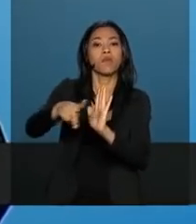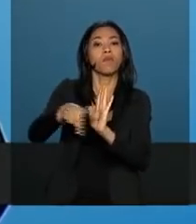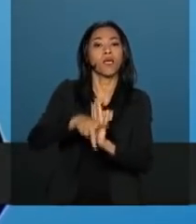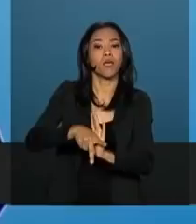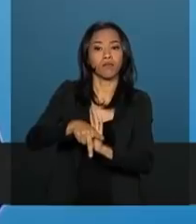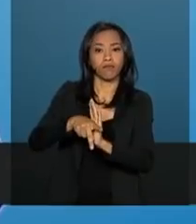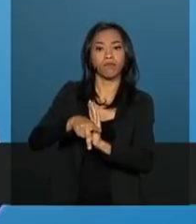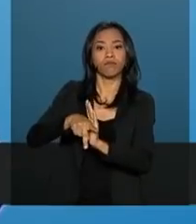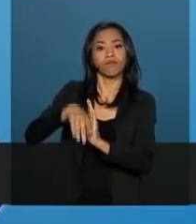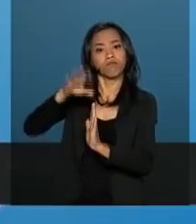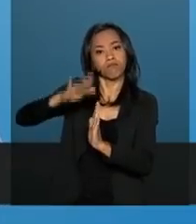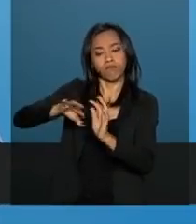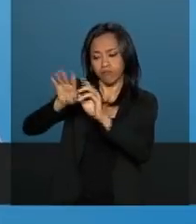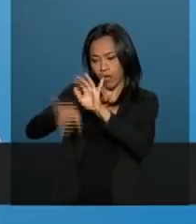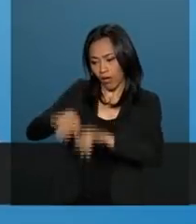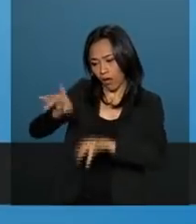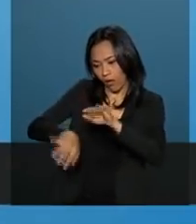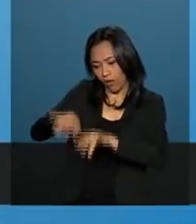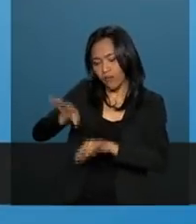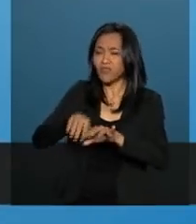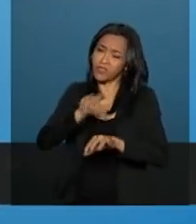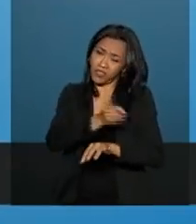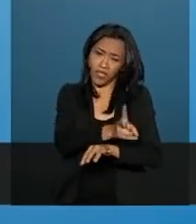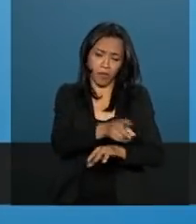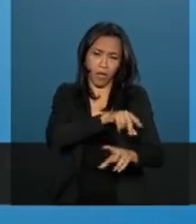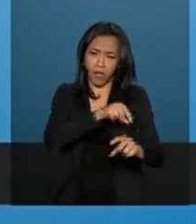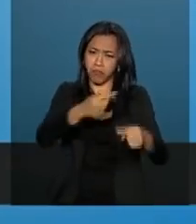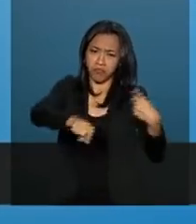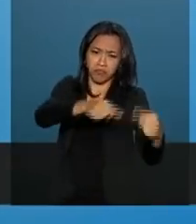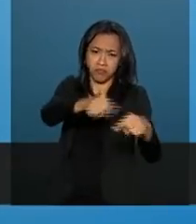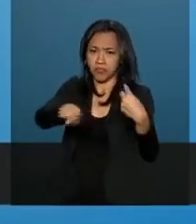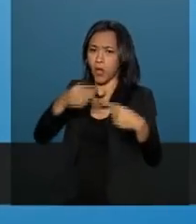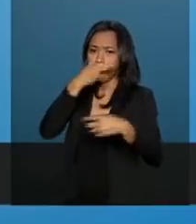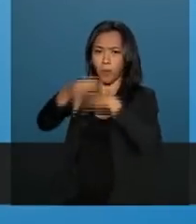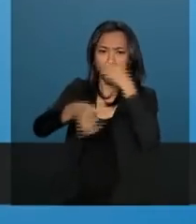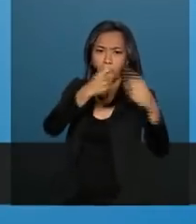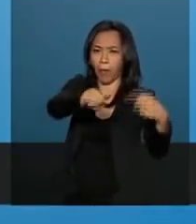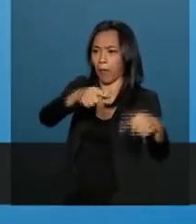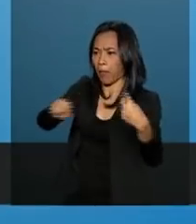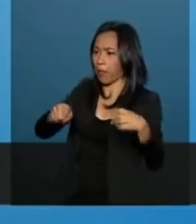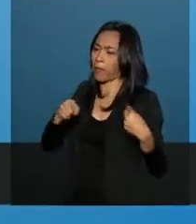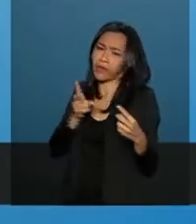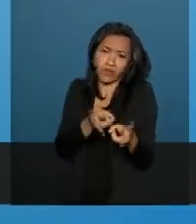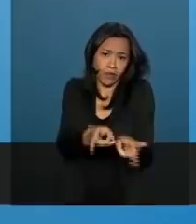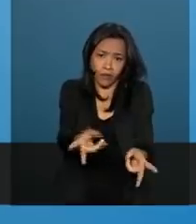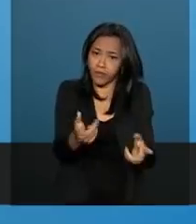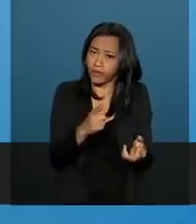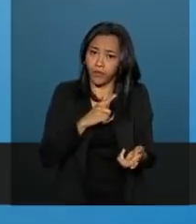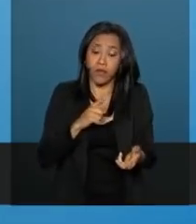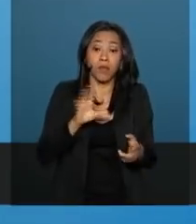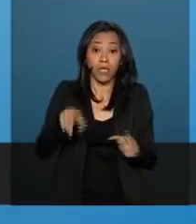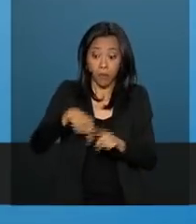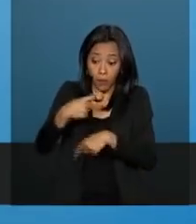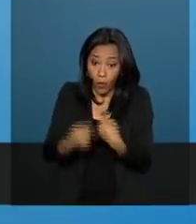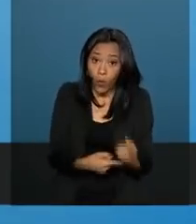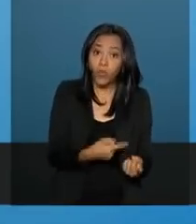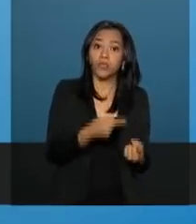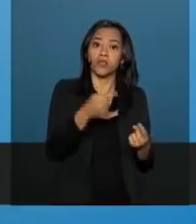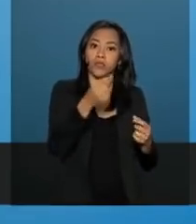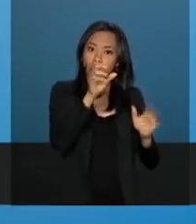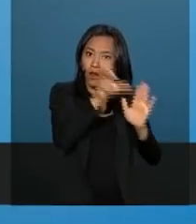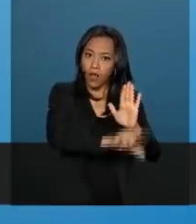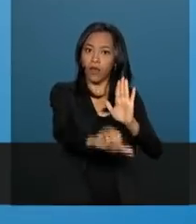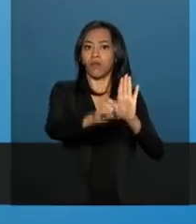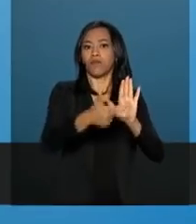manifestações contestadoras, como sempre, né? Mas logo depois, quando converteu-se em lei, fez-se